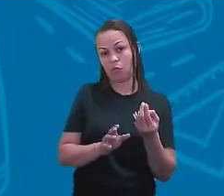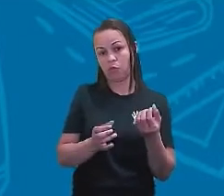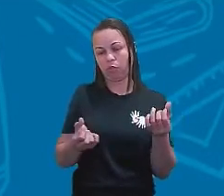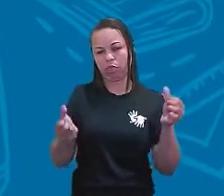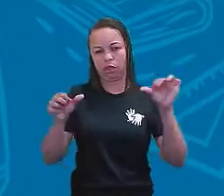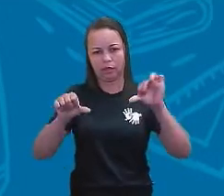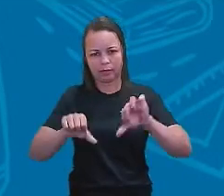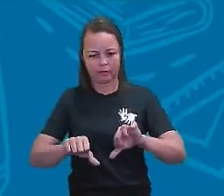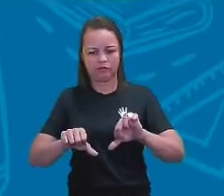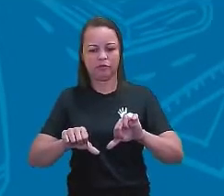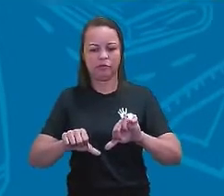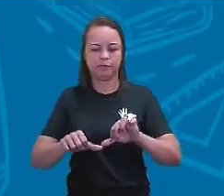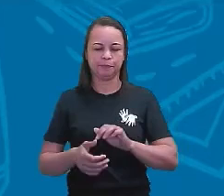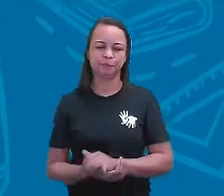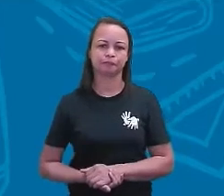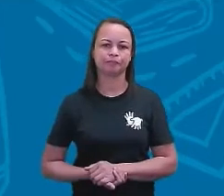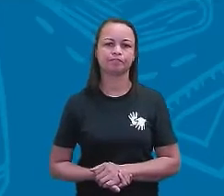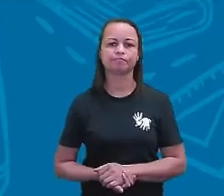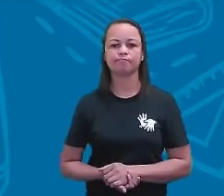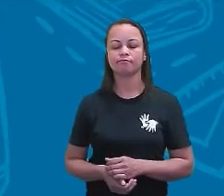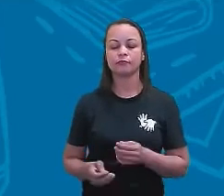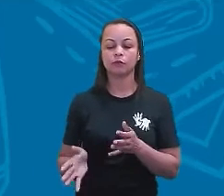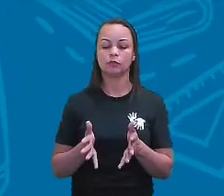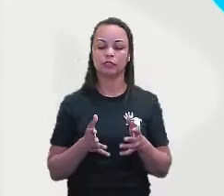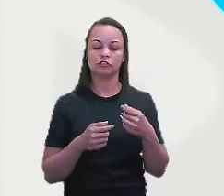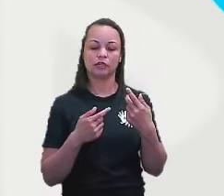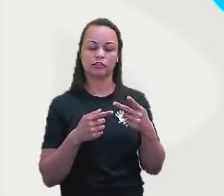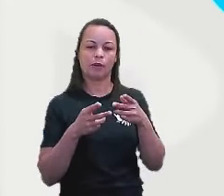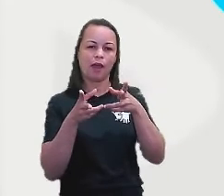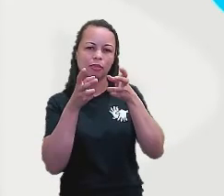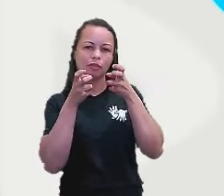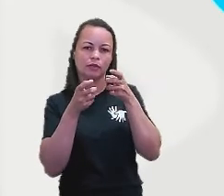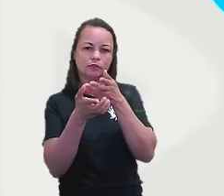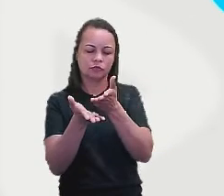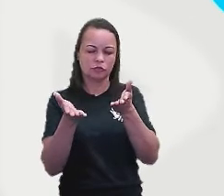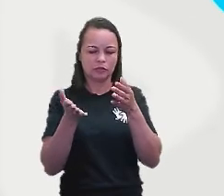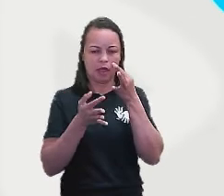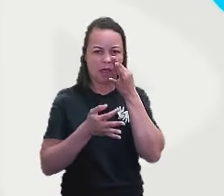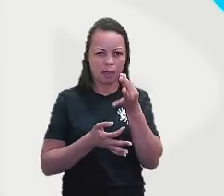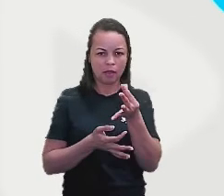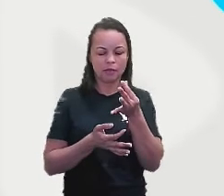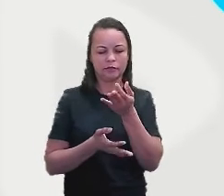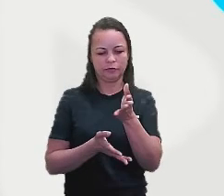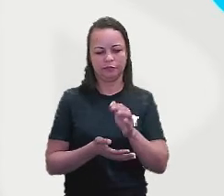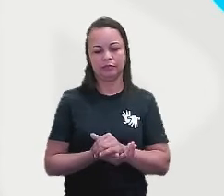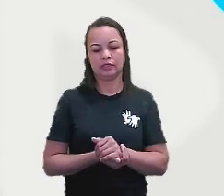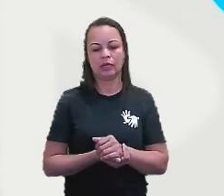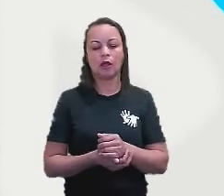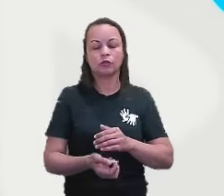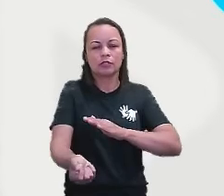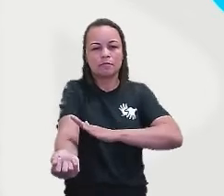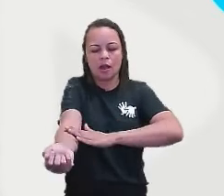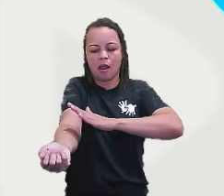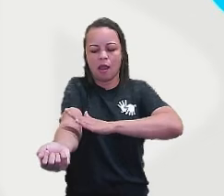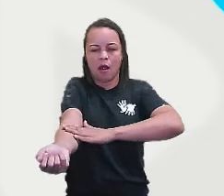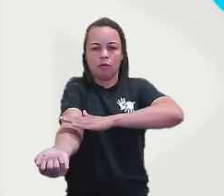E aí, não poderia deixar de chamar a atenção de vocês. Causas da hipertensão. Pressão alta.